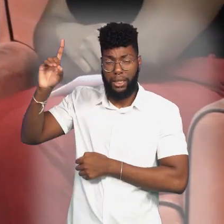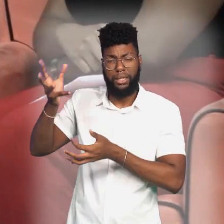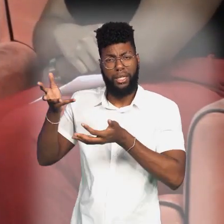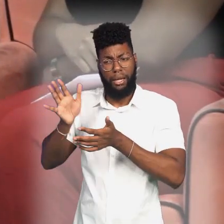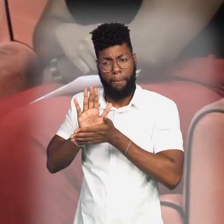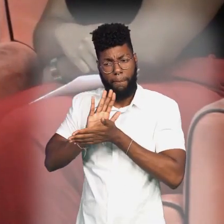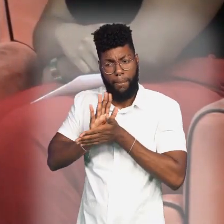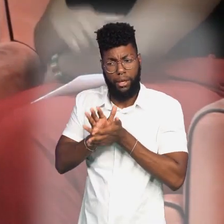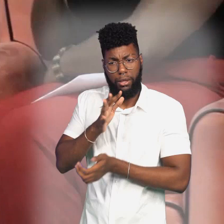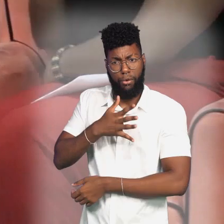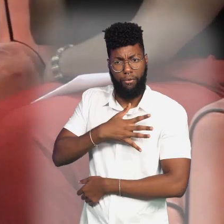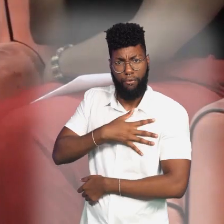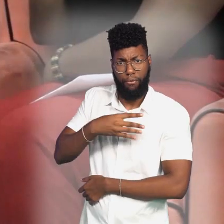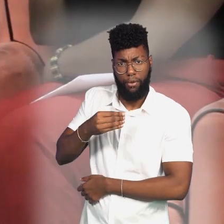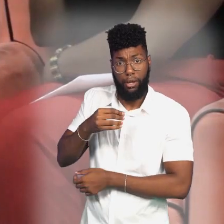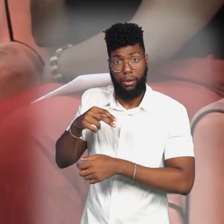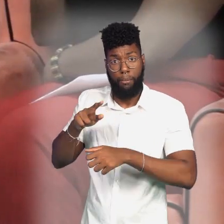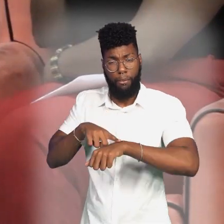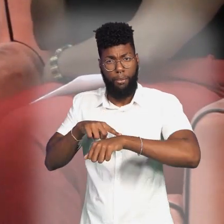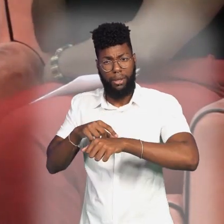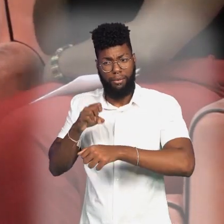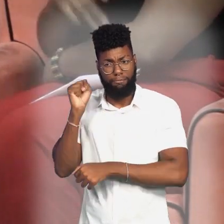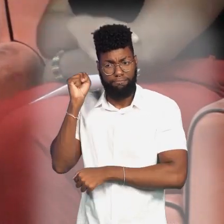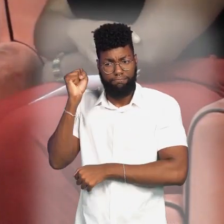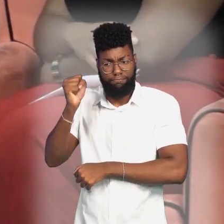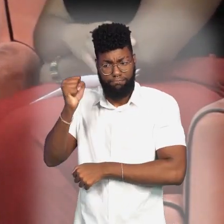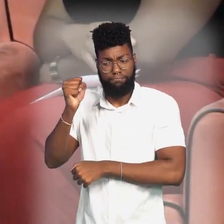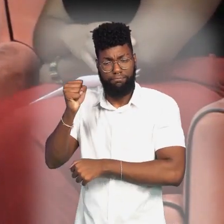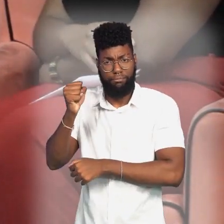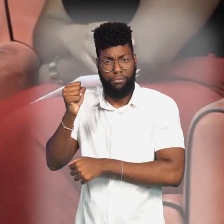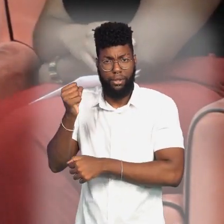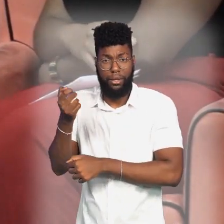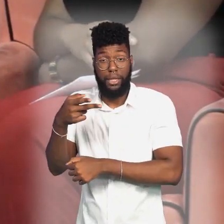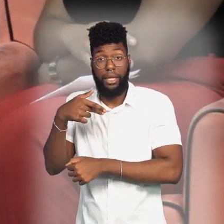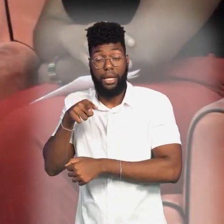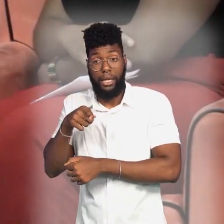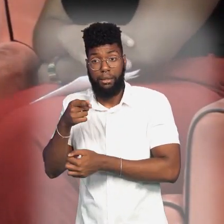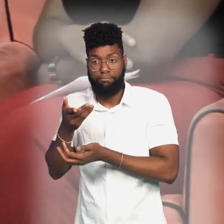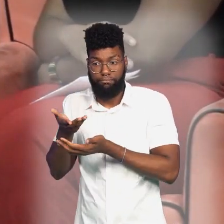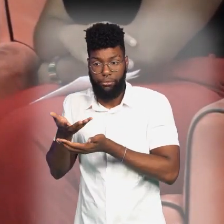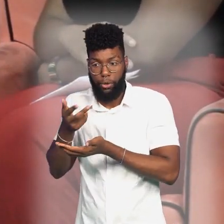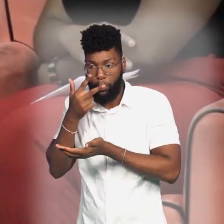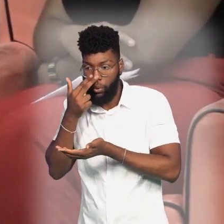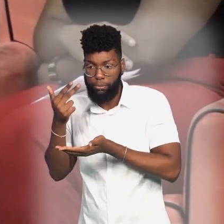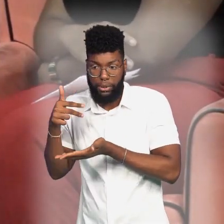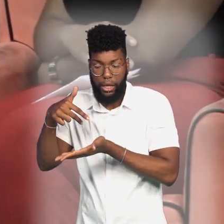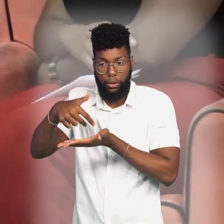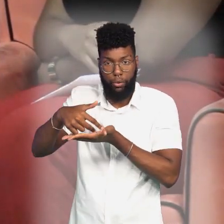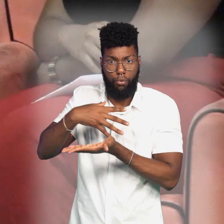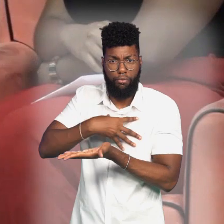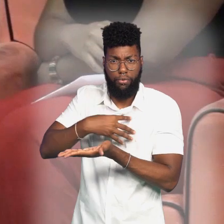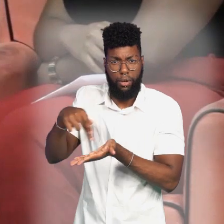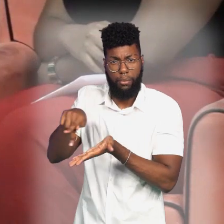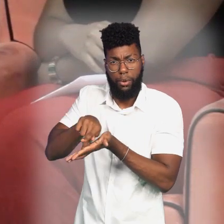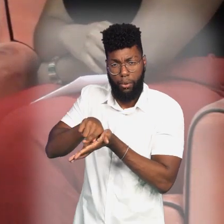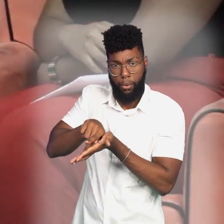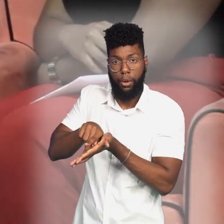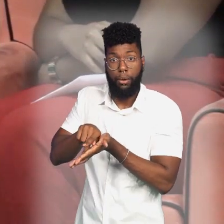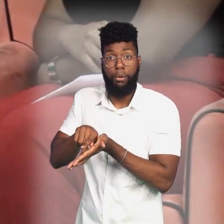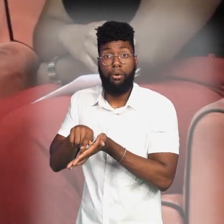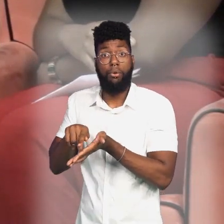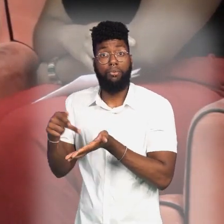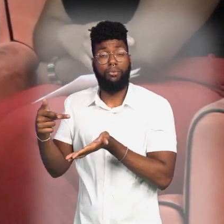faca ia descer, puxou o filho, botou ali o carneiro. Por isso